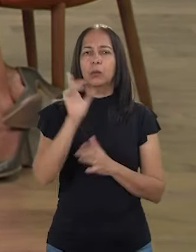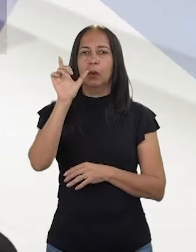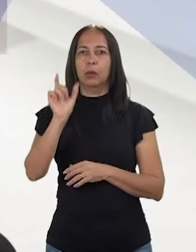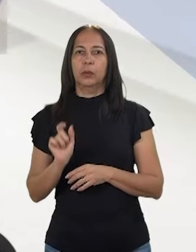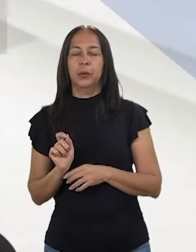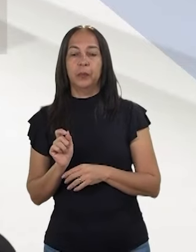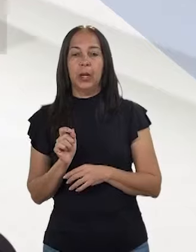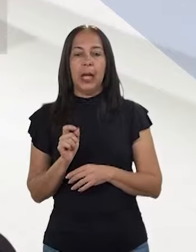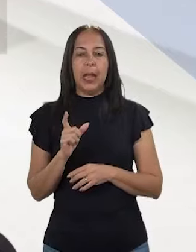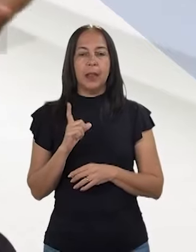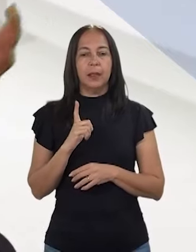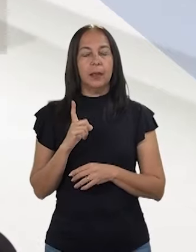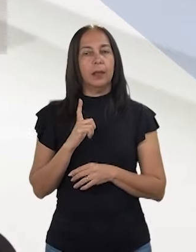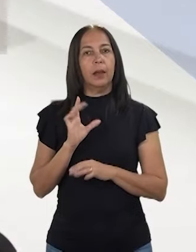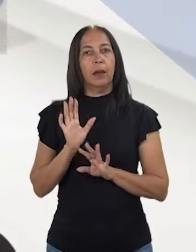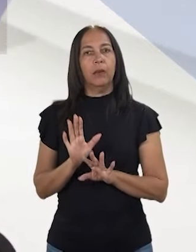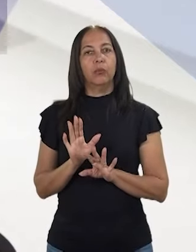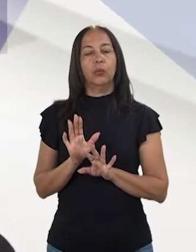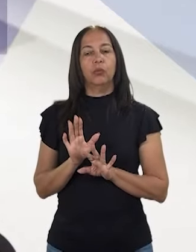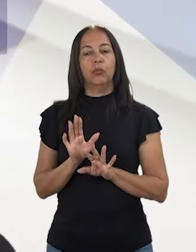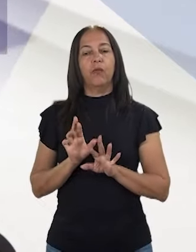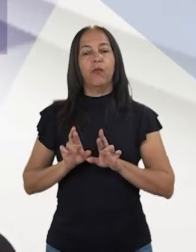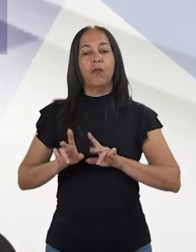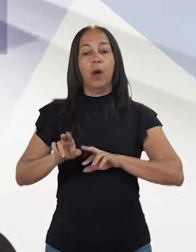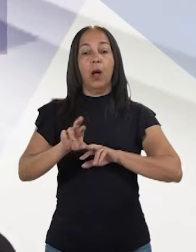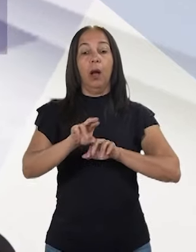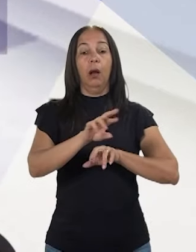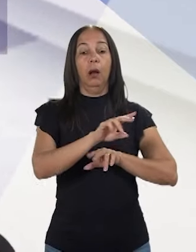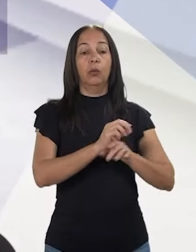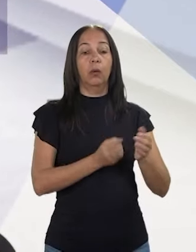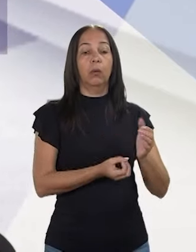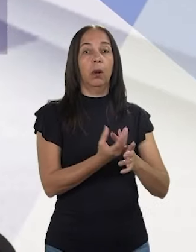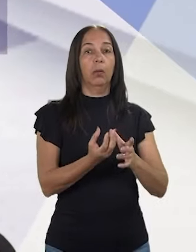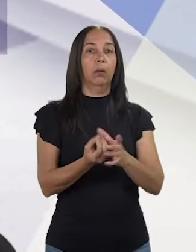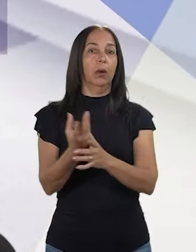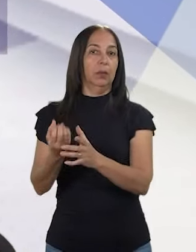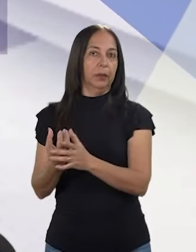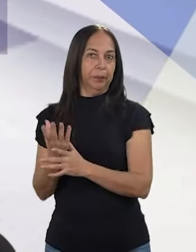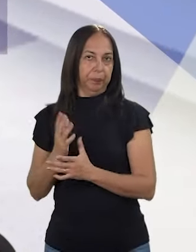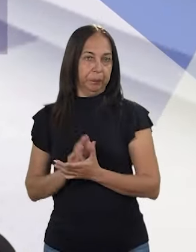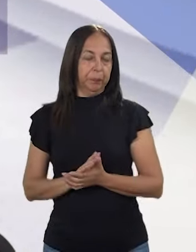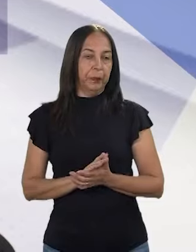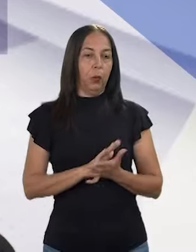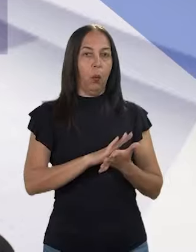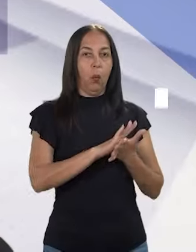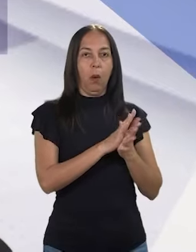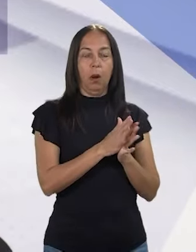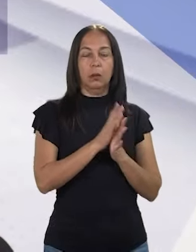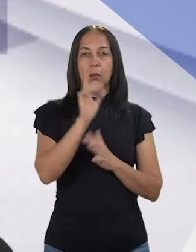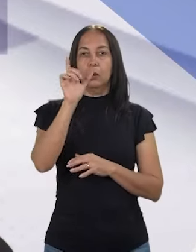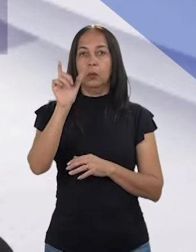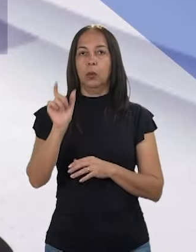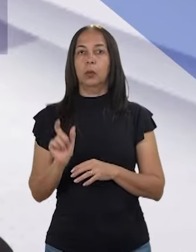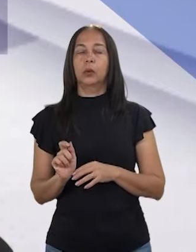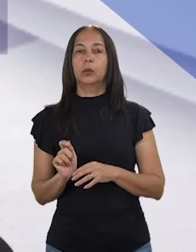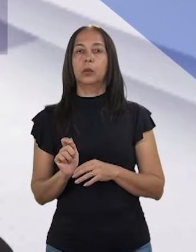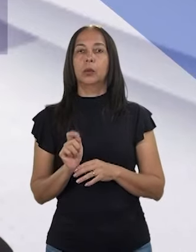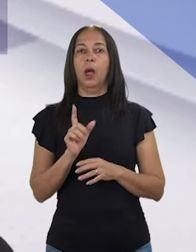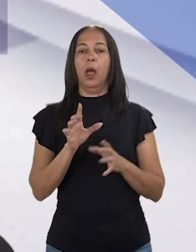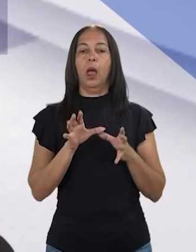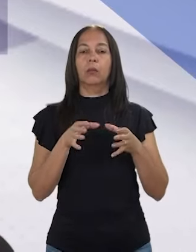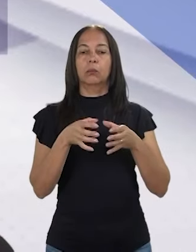eh tem vários frontes de manifestação então e em certa medida o racismo algorítmico